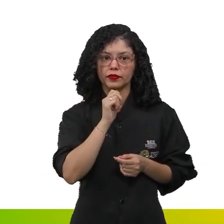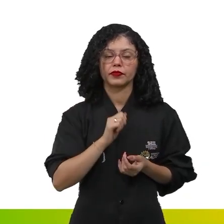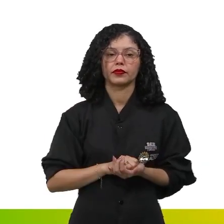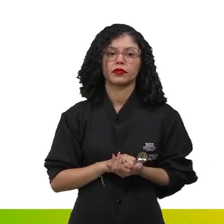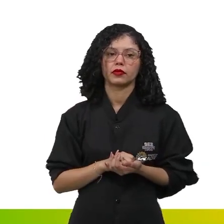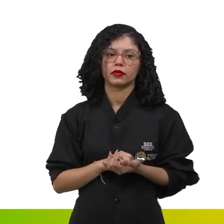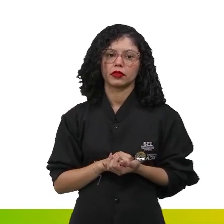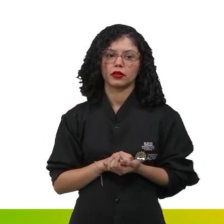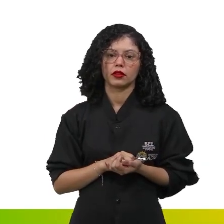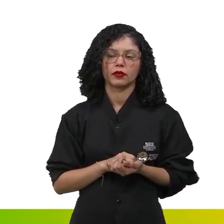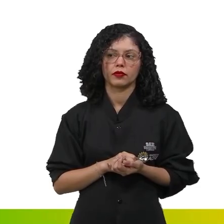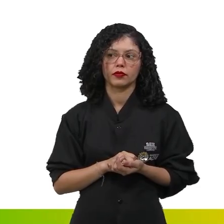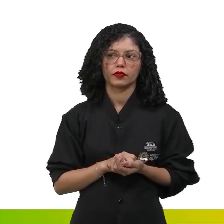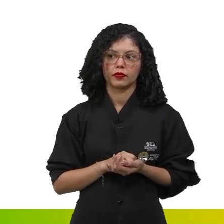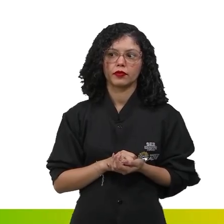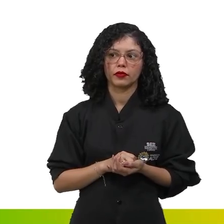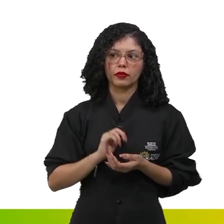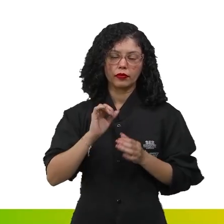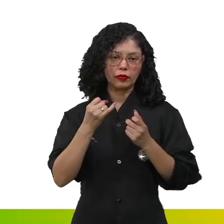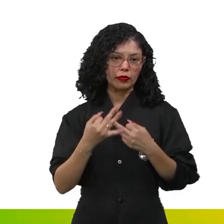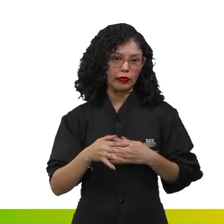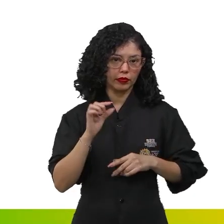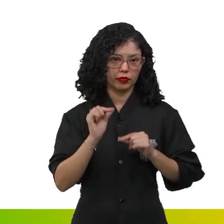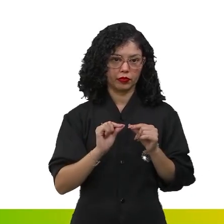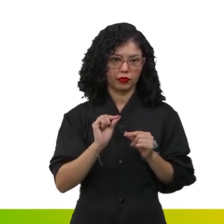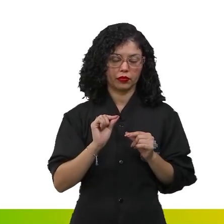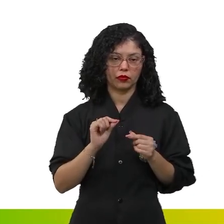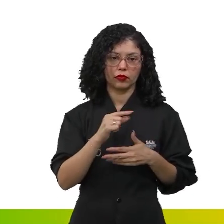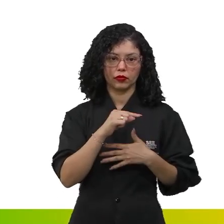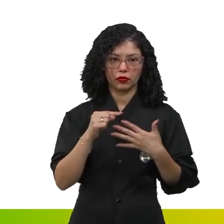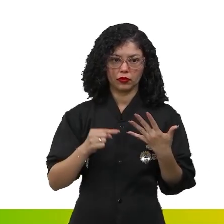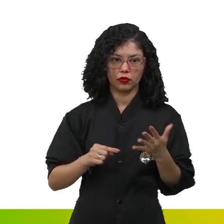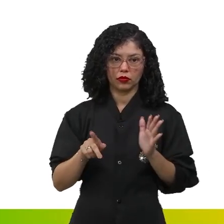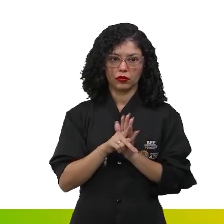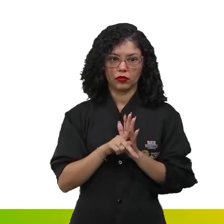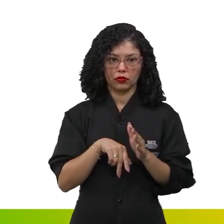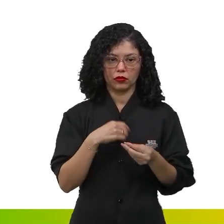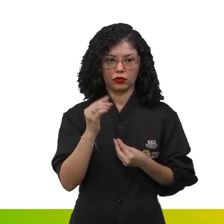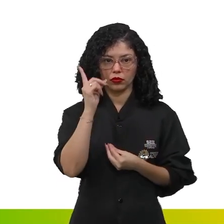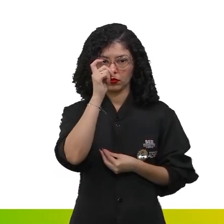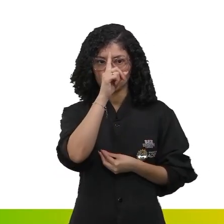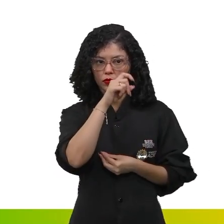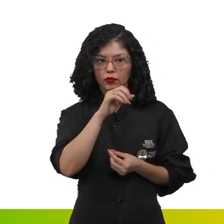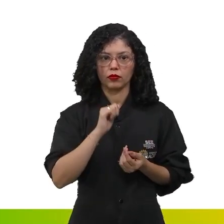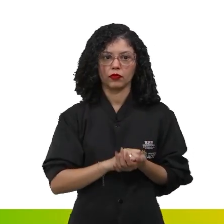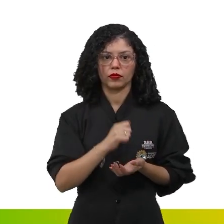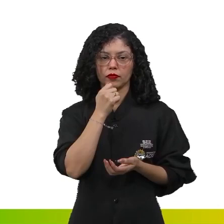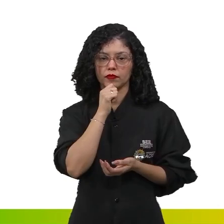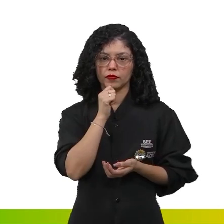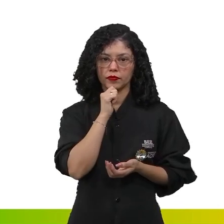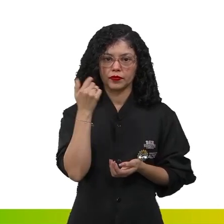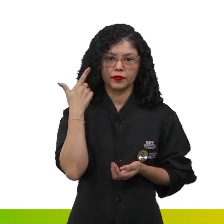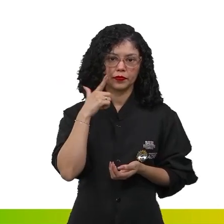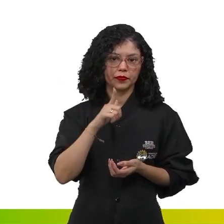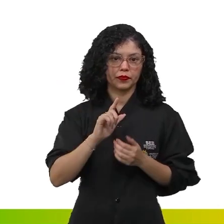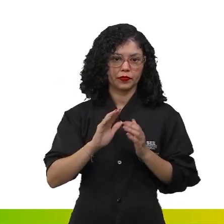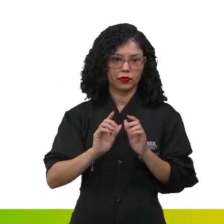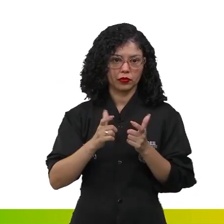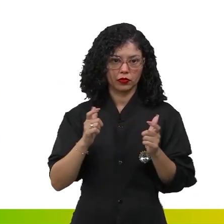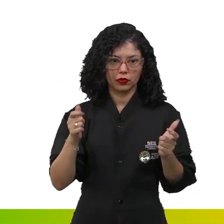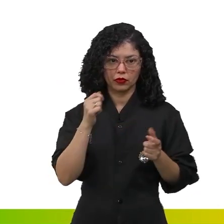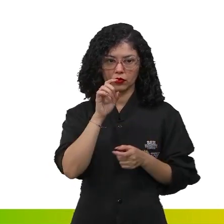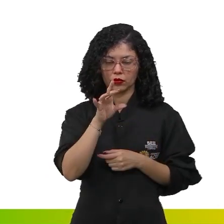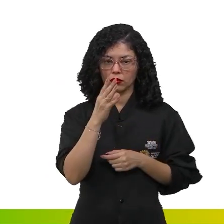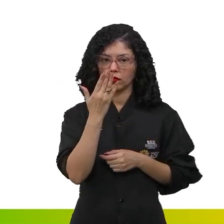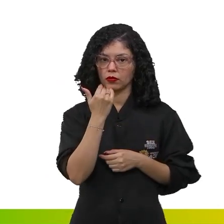sua utilização é justificada em cenários específicos, como a dificuldade em atingir a demanda proteica